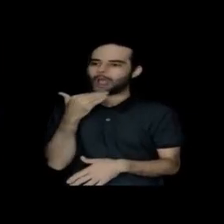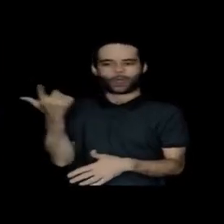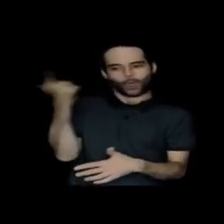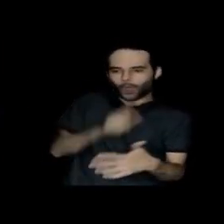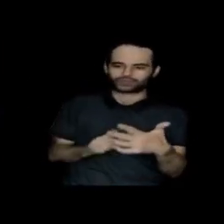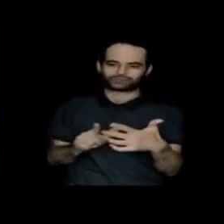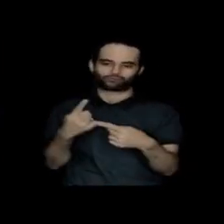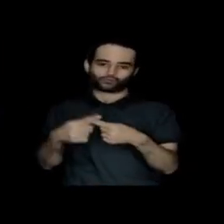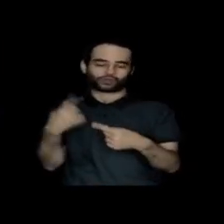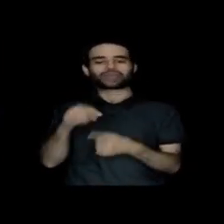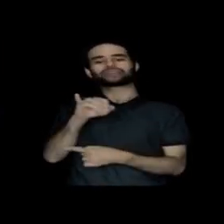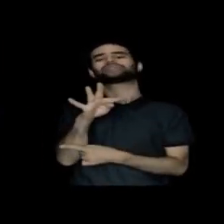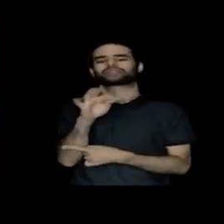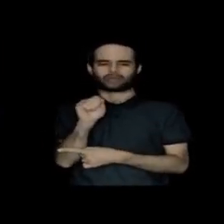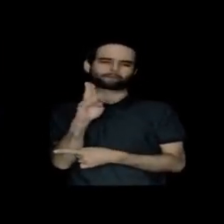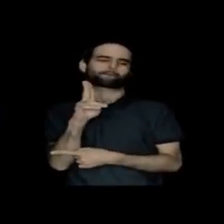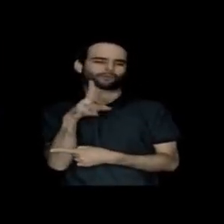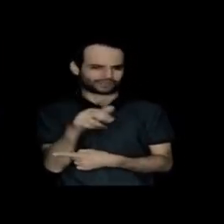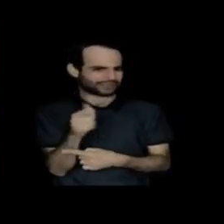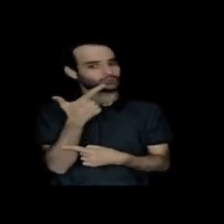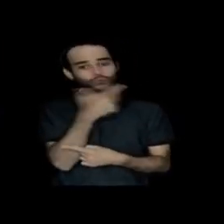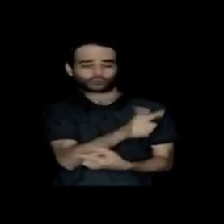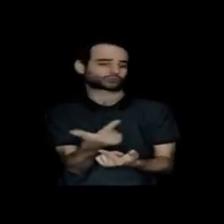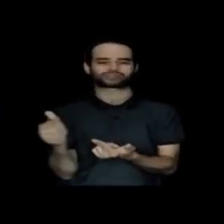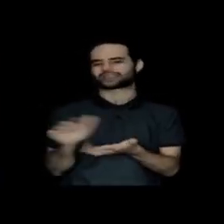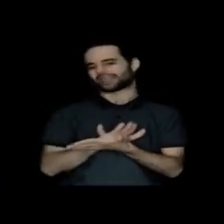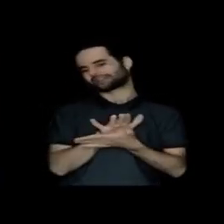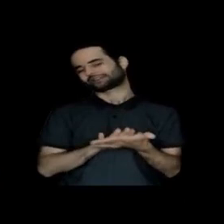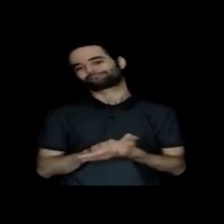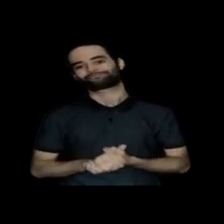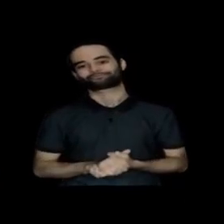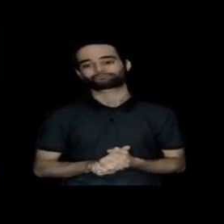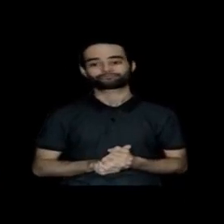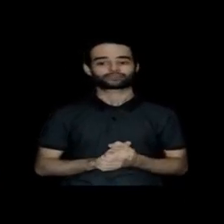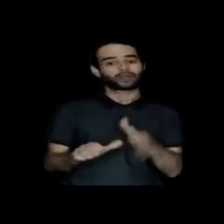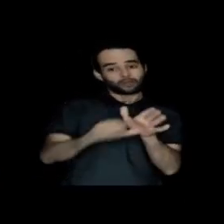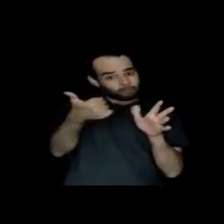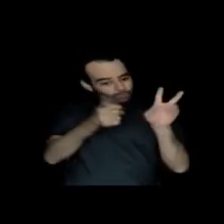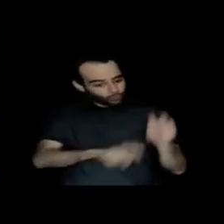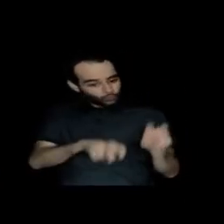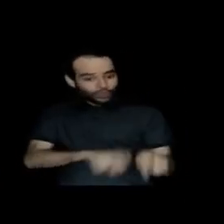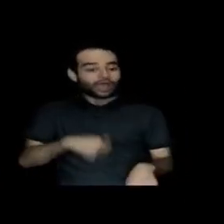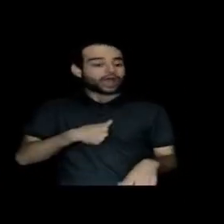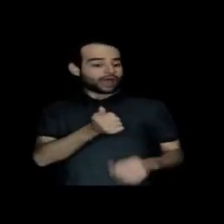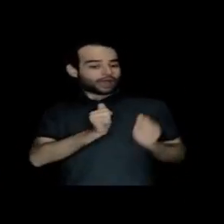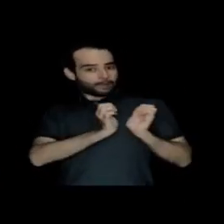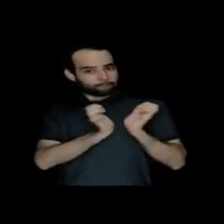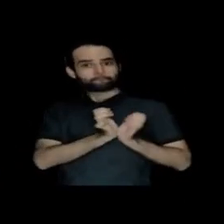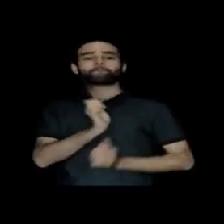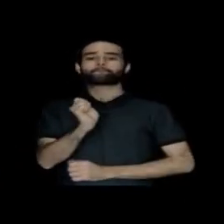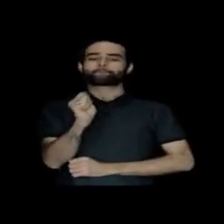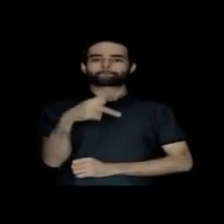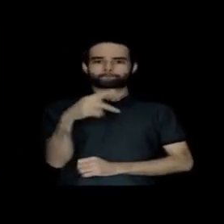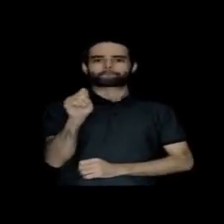já que eu tinha saído de Itabuna e não tinha essas condições. A primeira busca que a gente faz no interior é a APAE, né? Fui